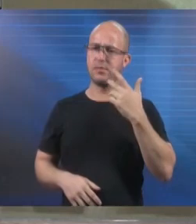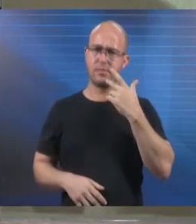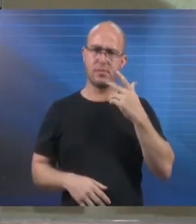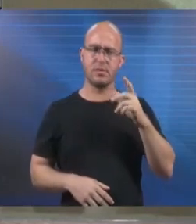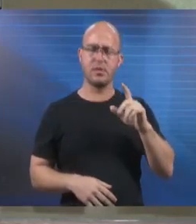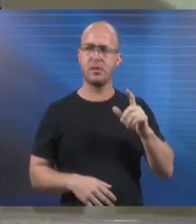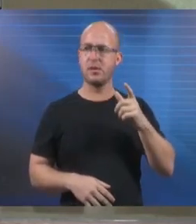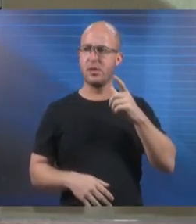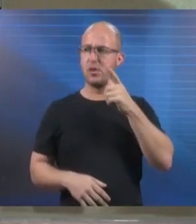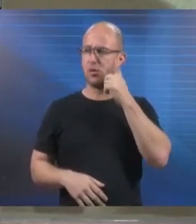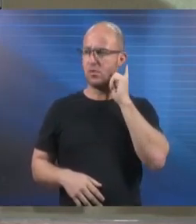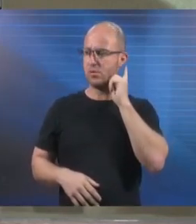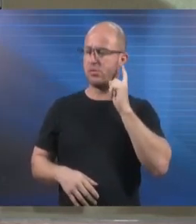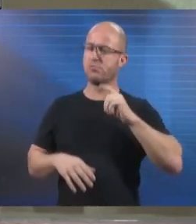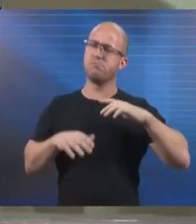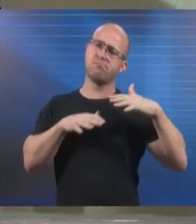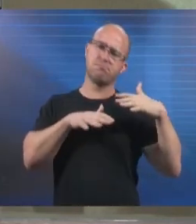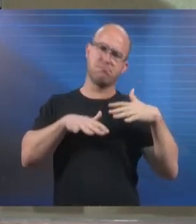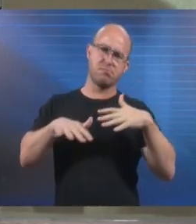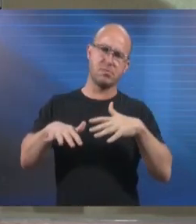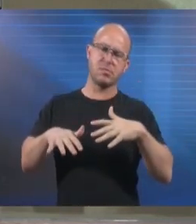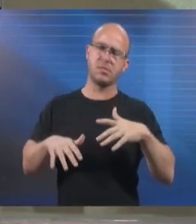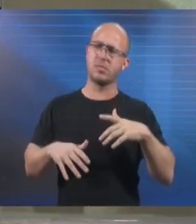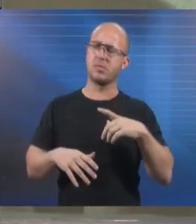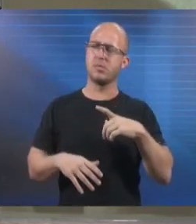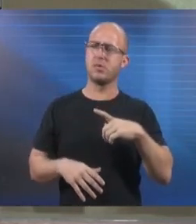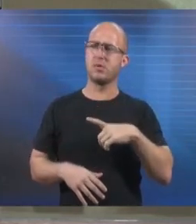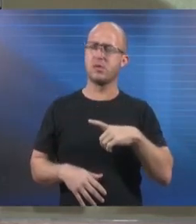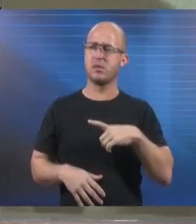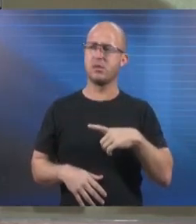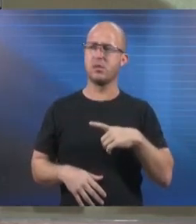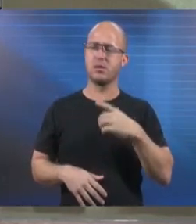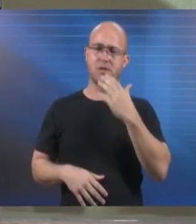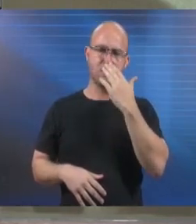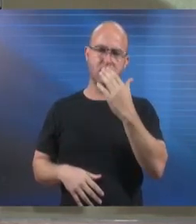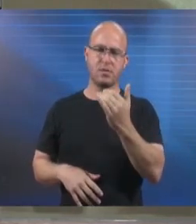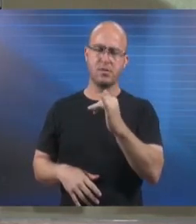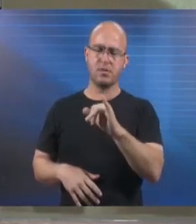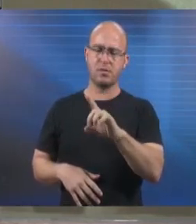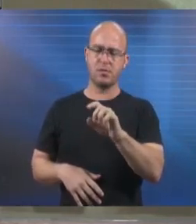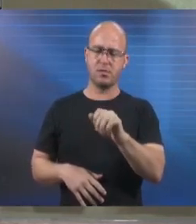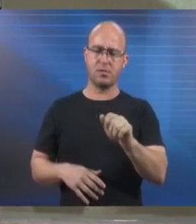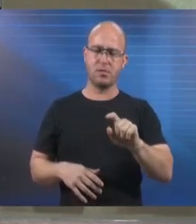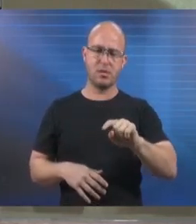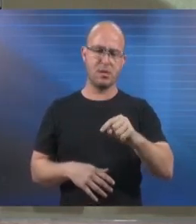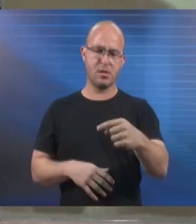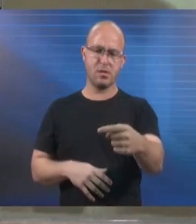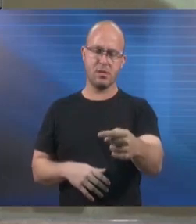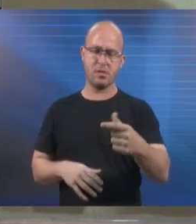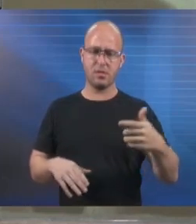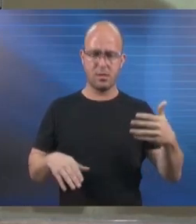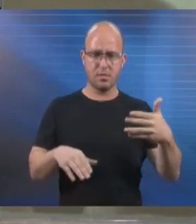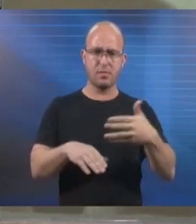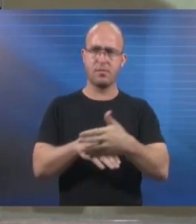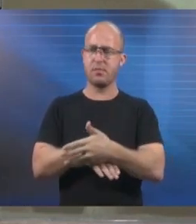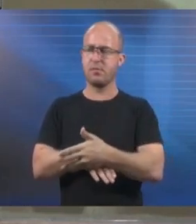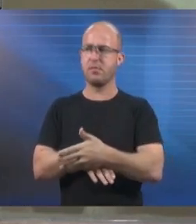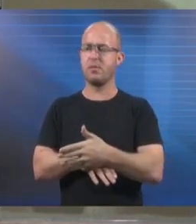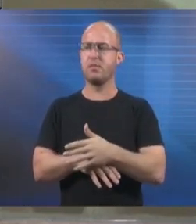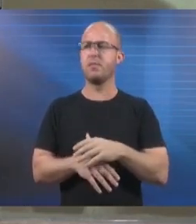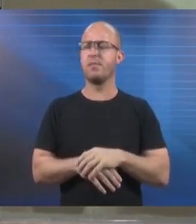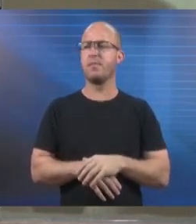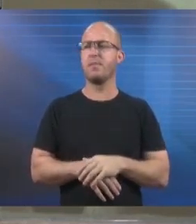ontem na manifestação que houve lá na frente do idema e depois na entrada para o